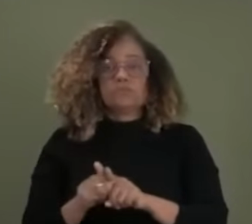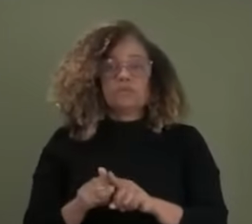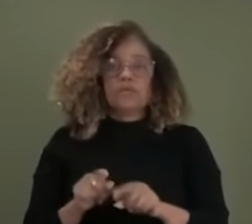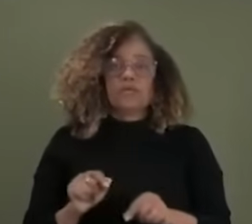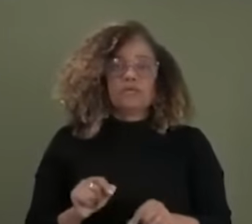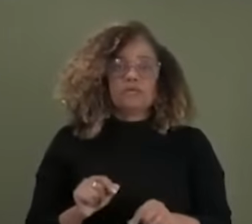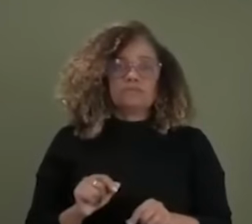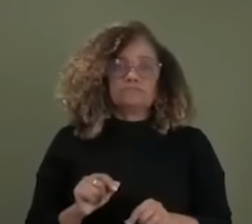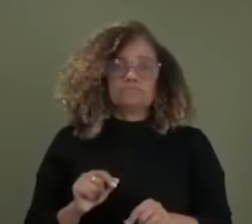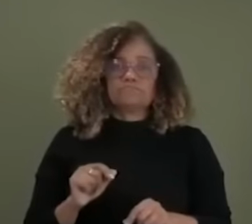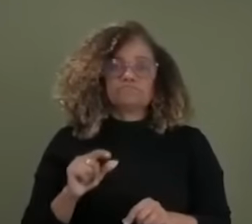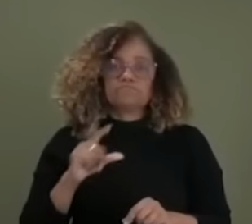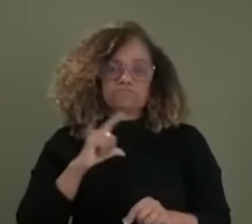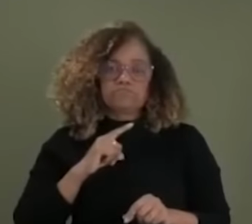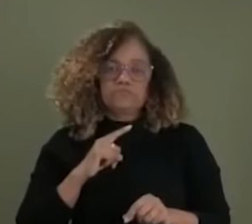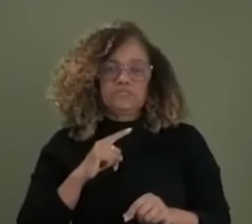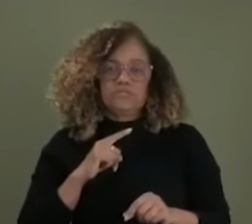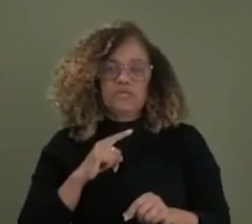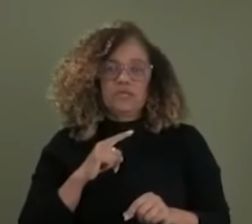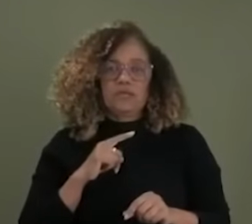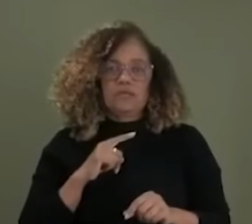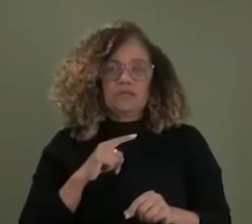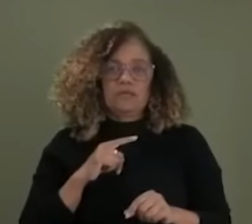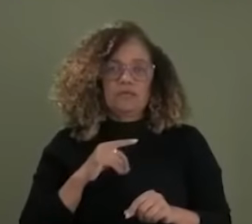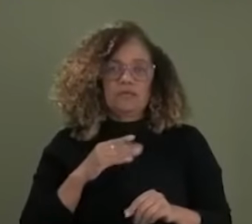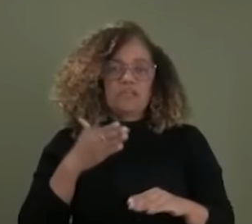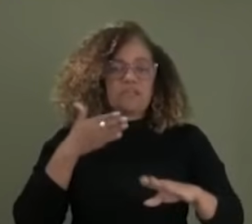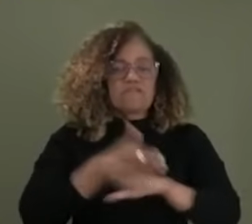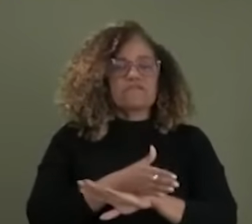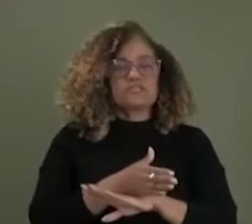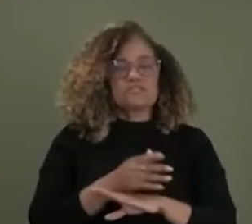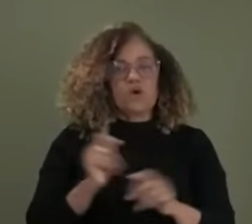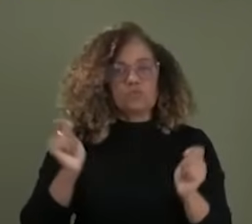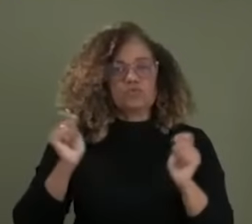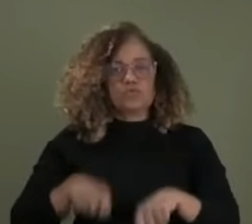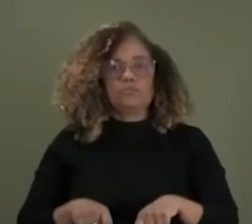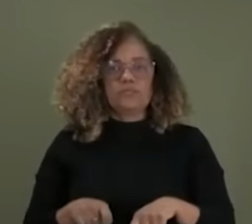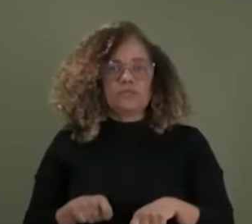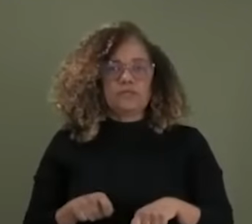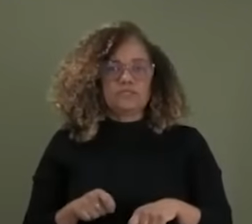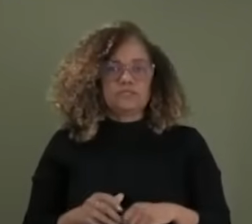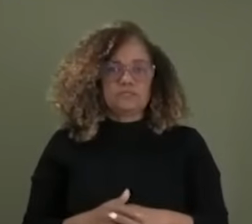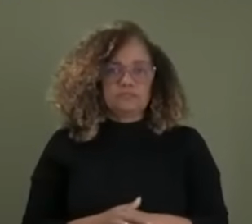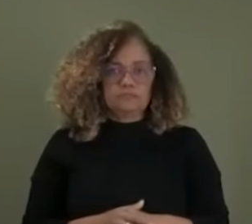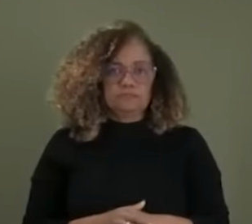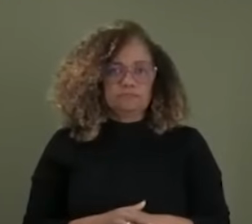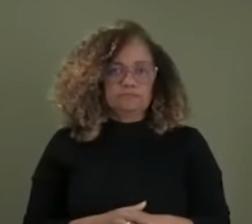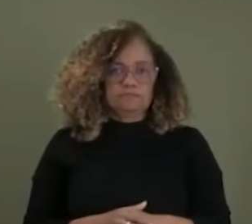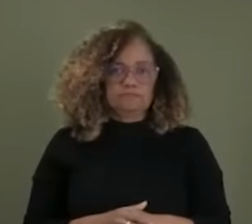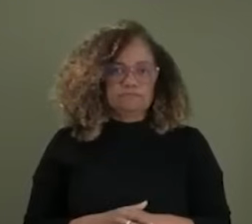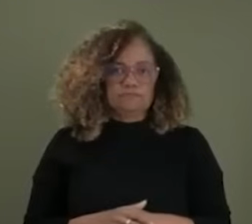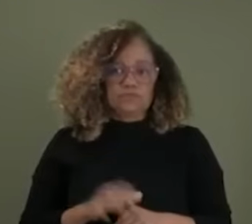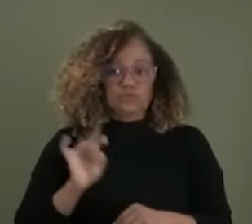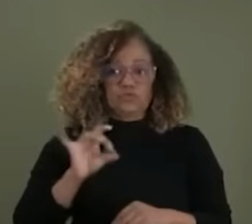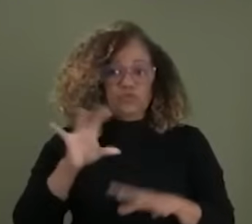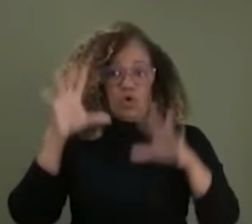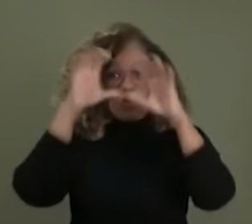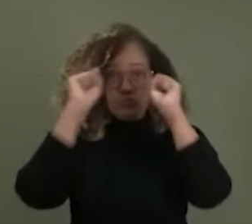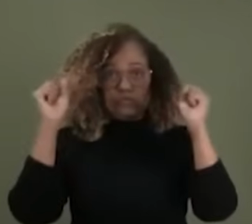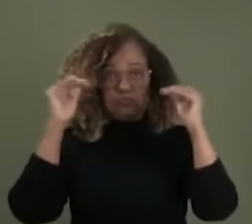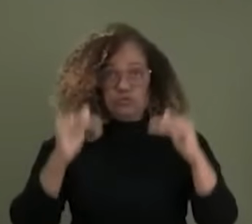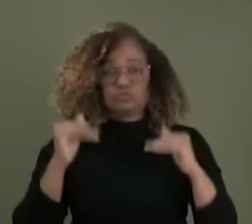numa invasão de competência do Congresso Nacional. Então, apenas ressaltar isso, porque não se pode dizer que